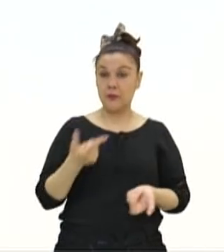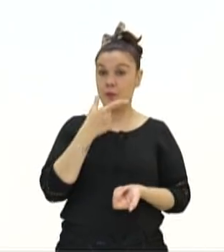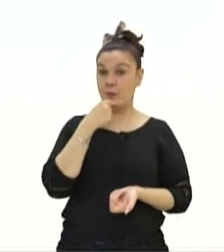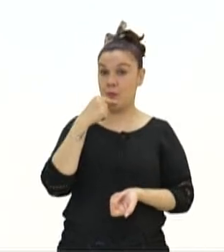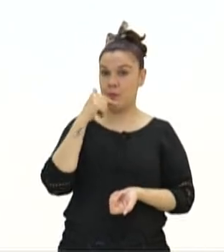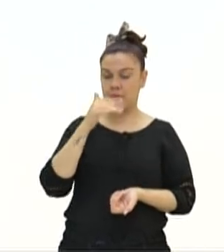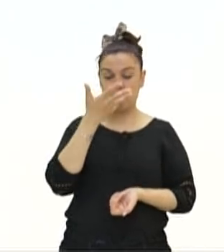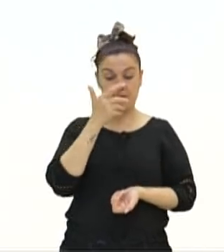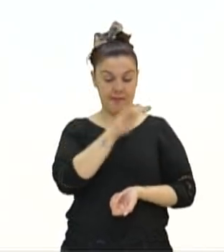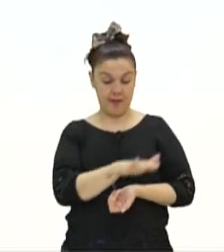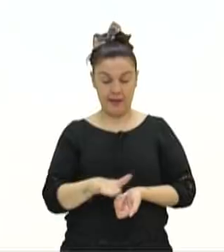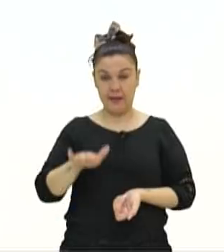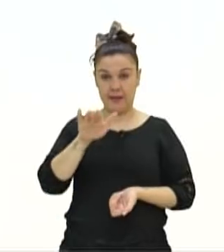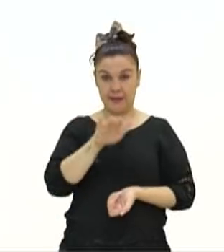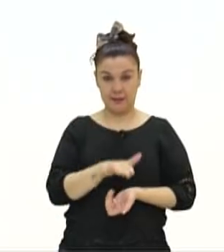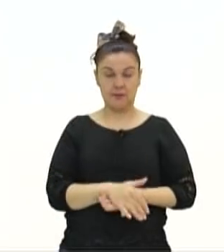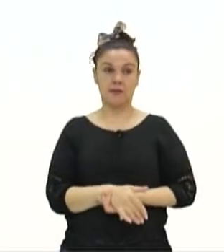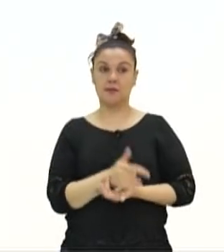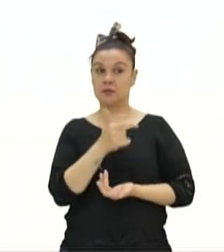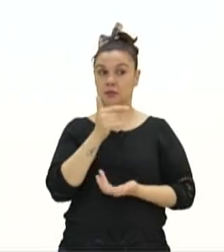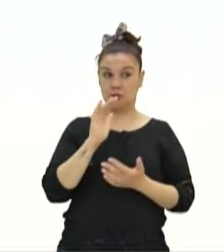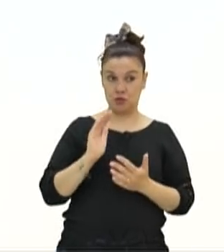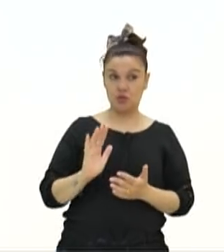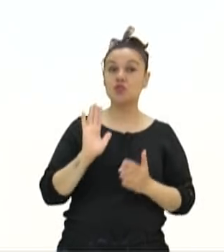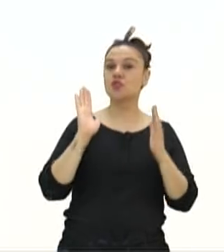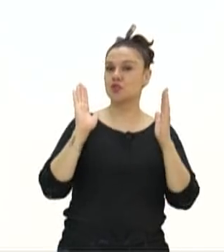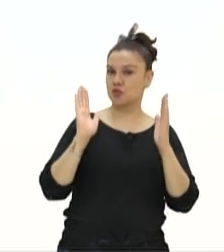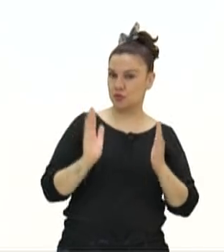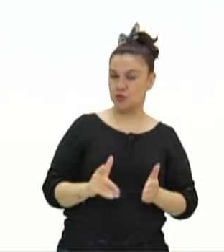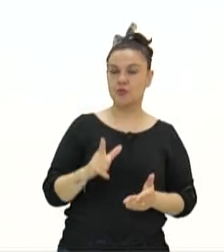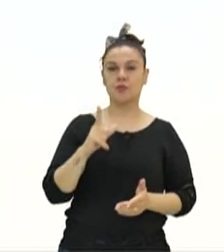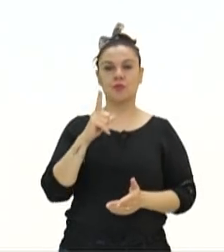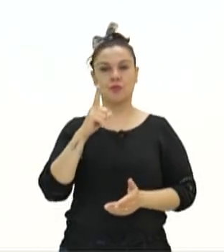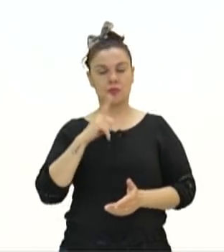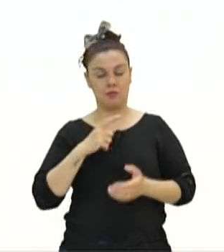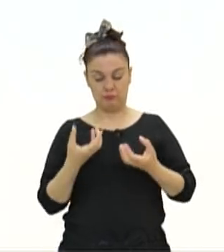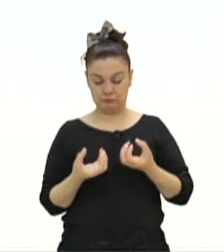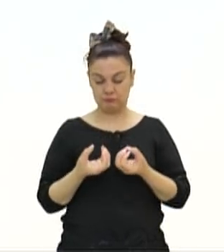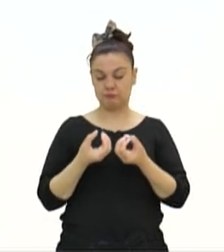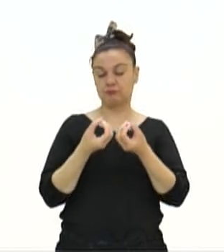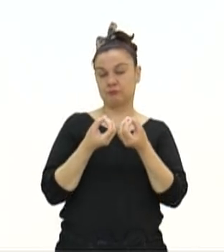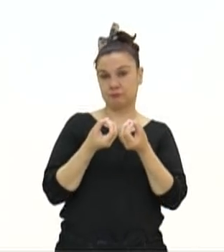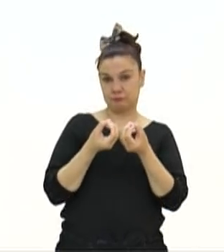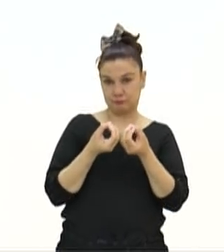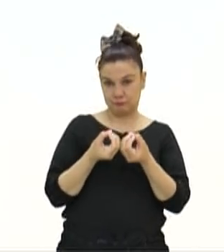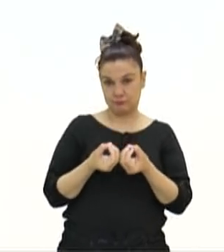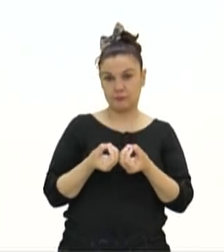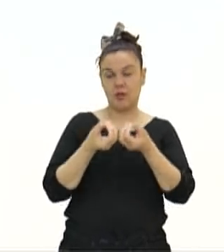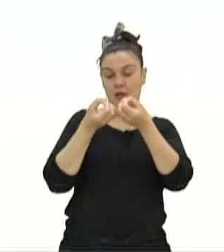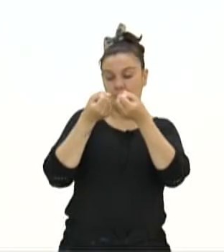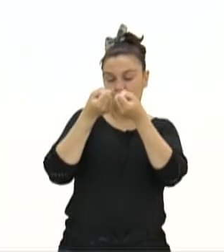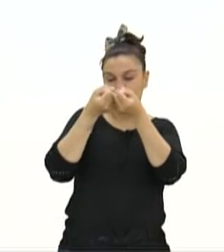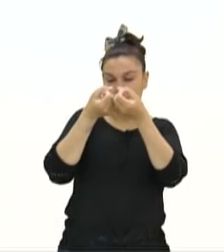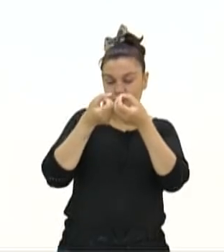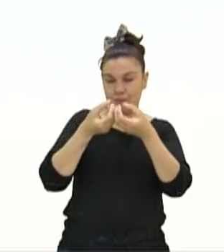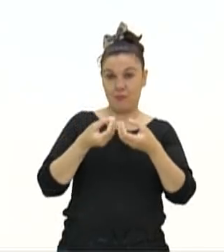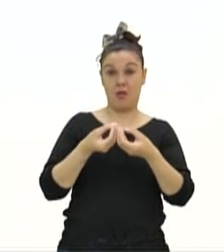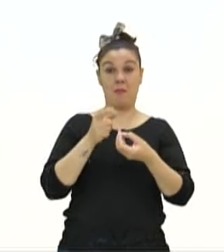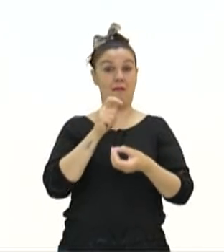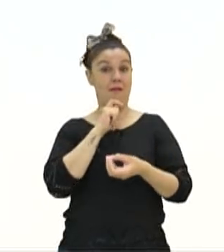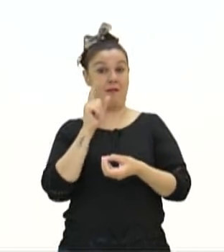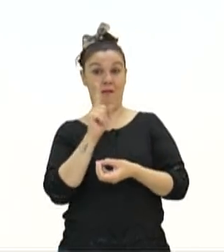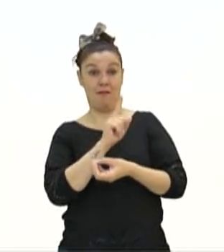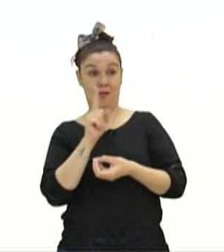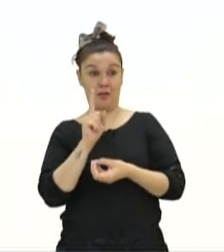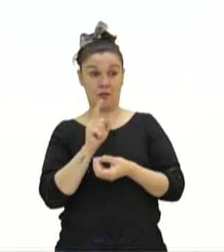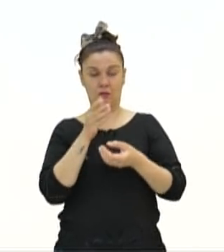quando ele é criança, né, lá na infância, ele já tem sim seu testículo, né, os testículos amadurecendo, mas ainda não